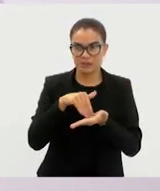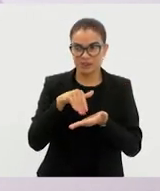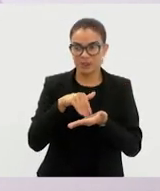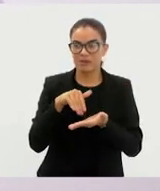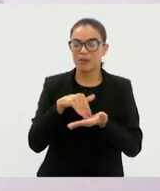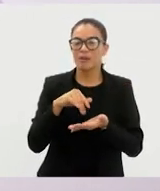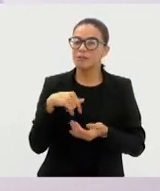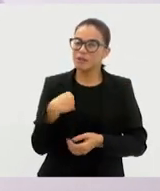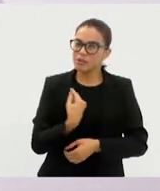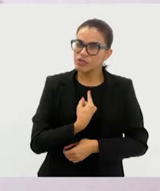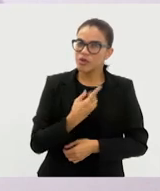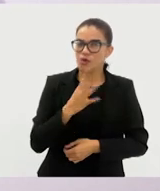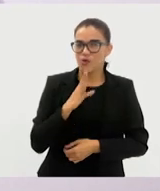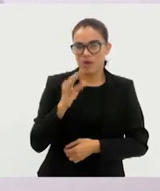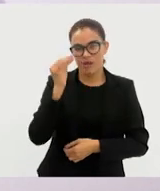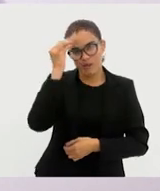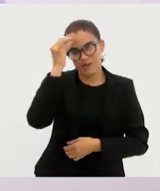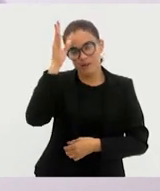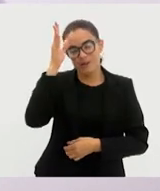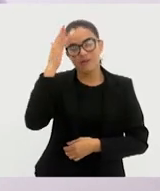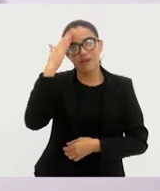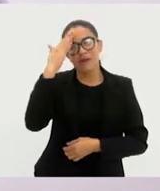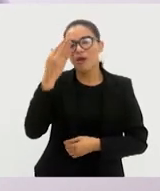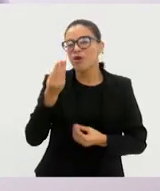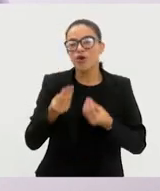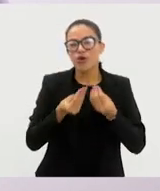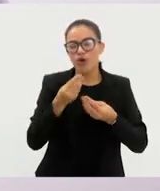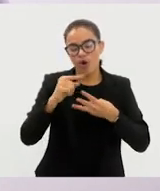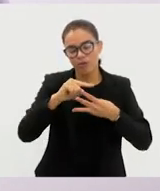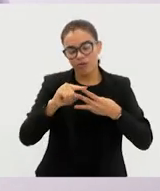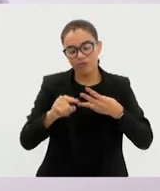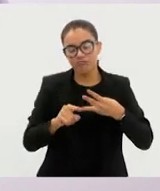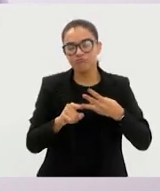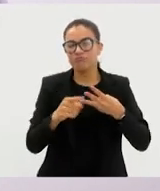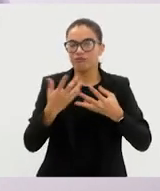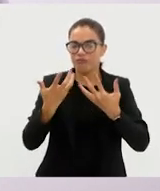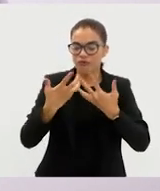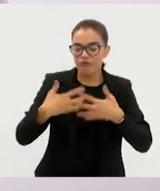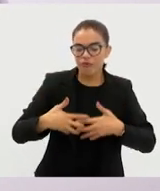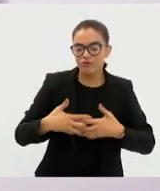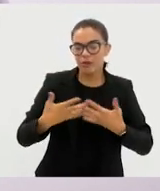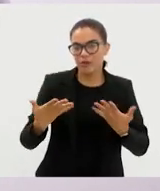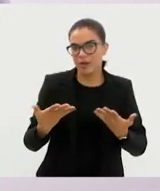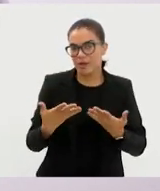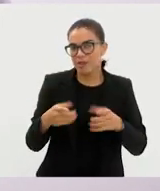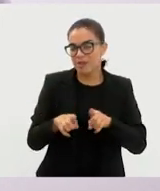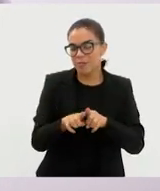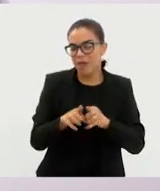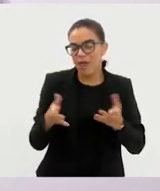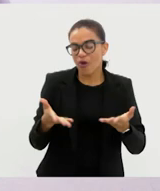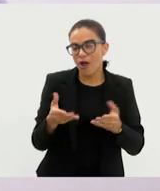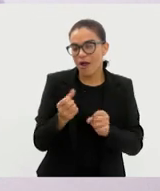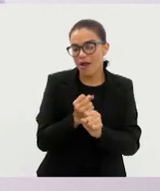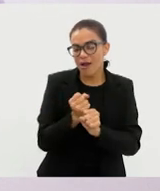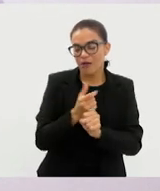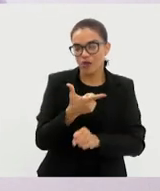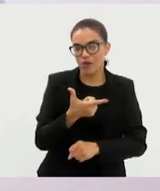para a gente conhecer como que eles estão pensando em atravessar esse ano desafiador